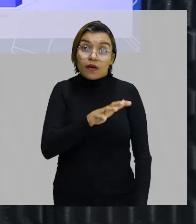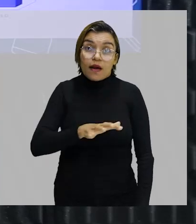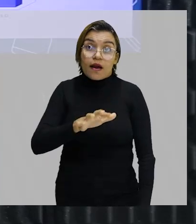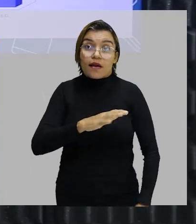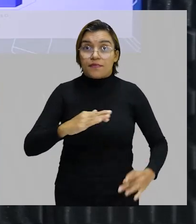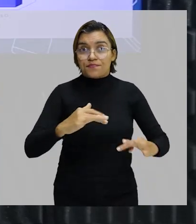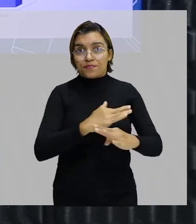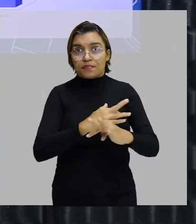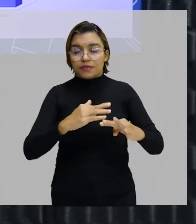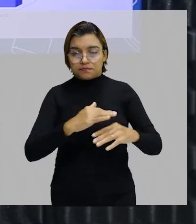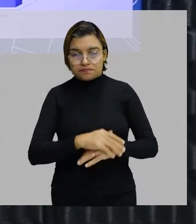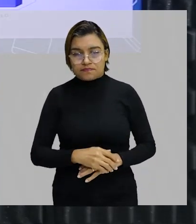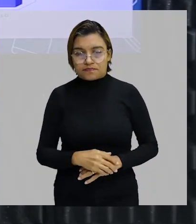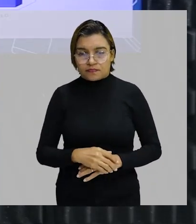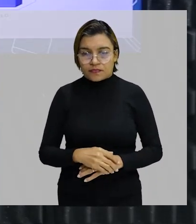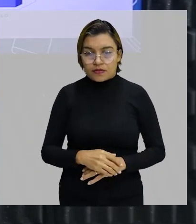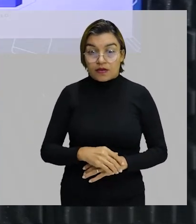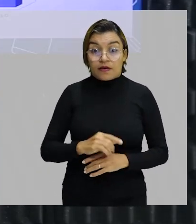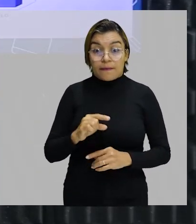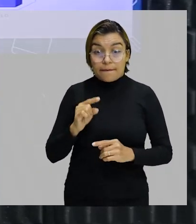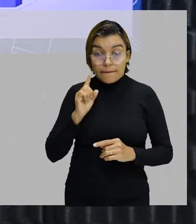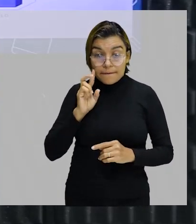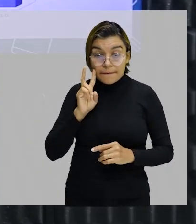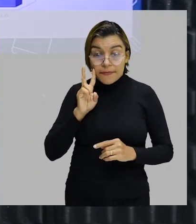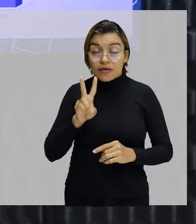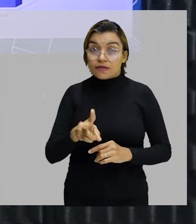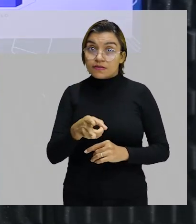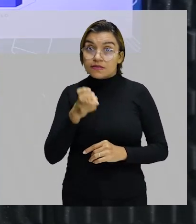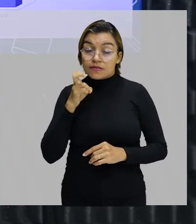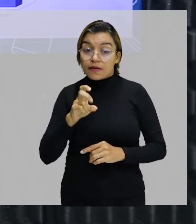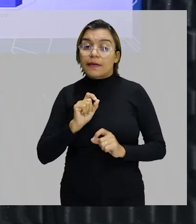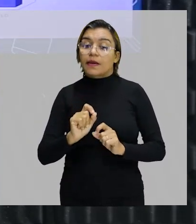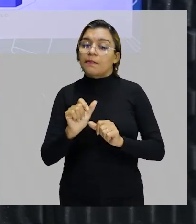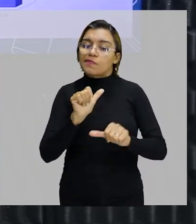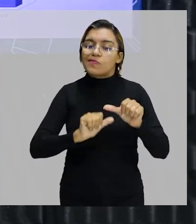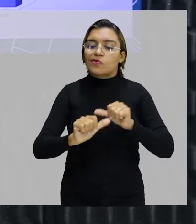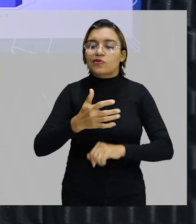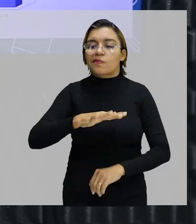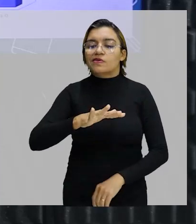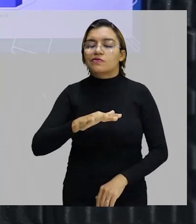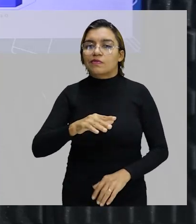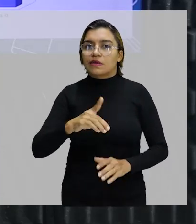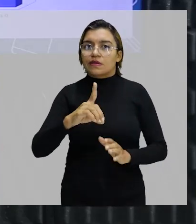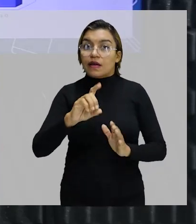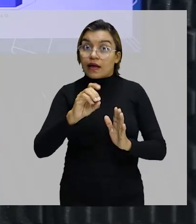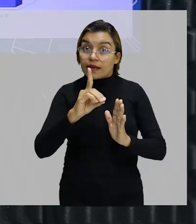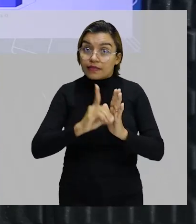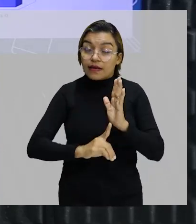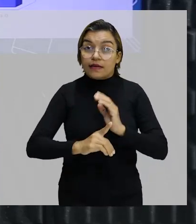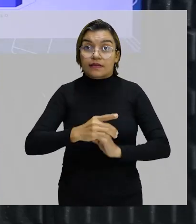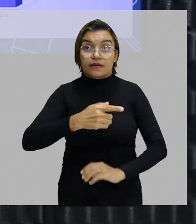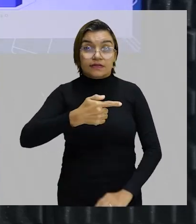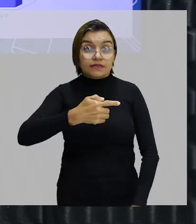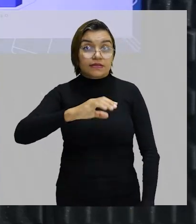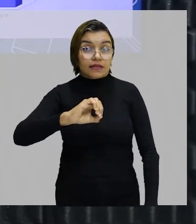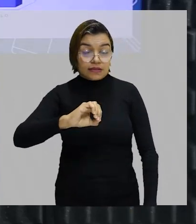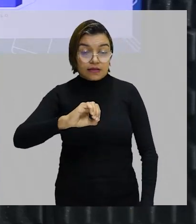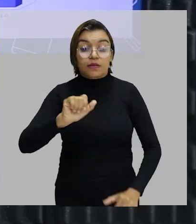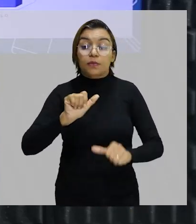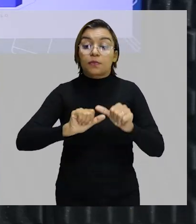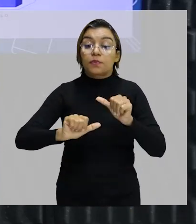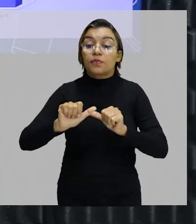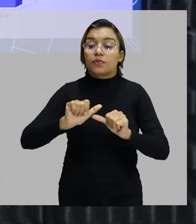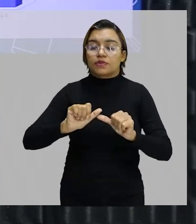urbano. Veja como isso muda, galera, tá? Em meados da década de 70, muita atenção a esse dado, tá?